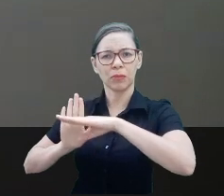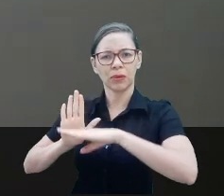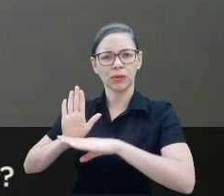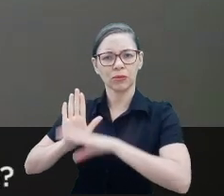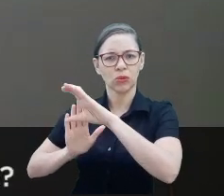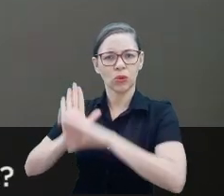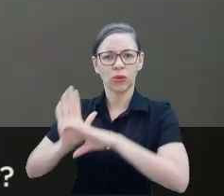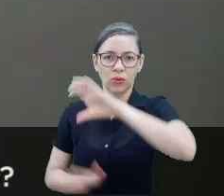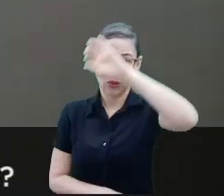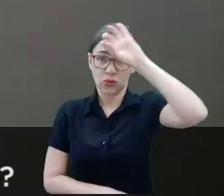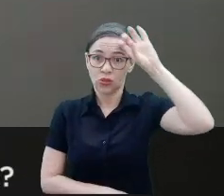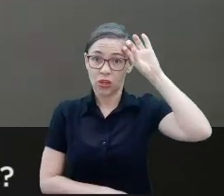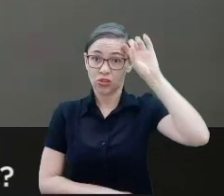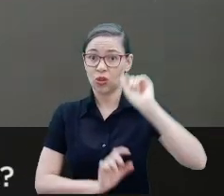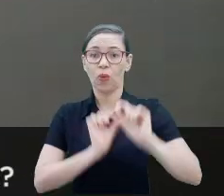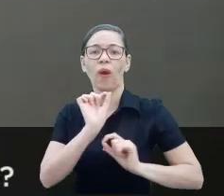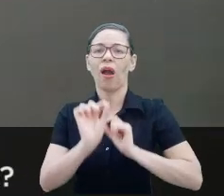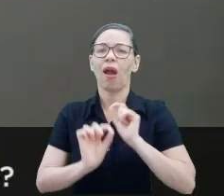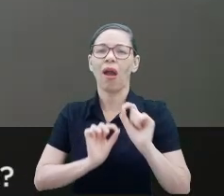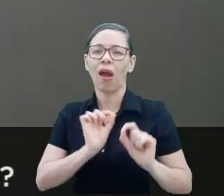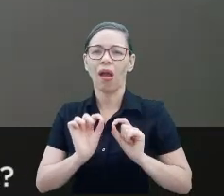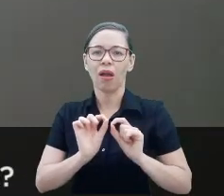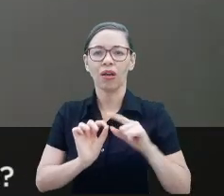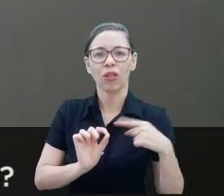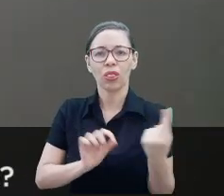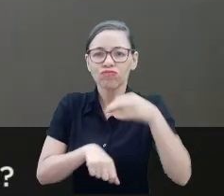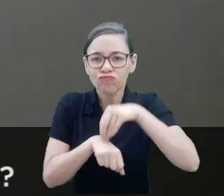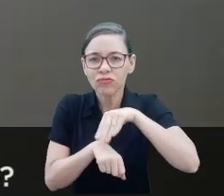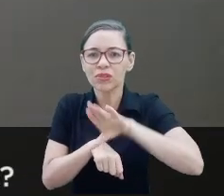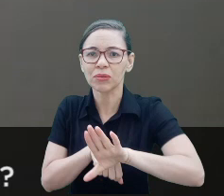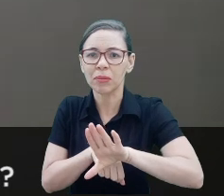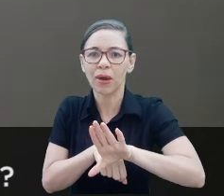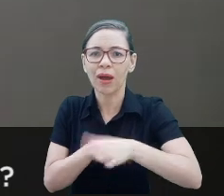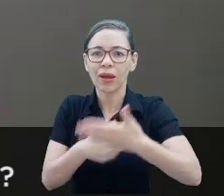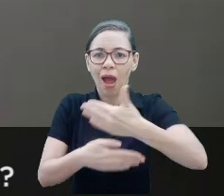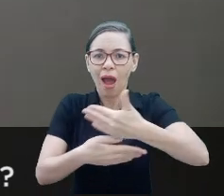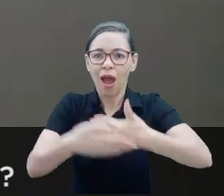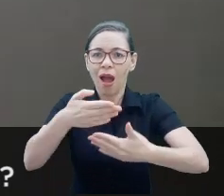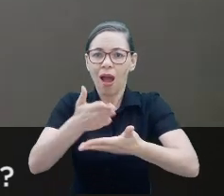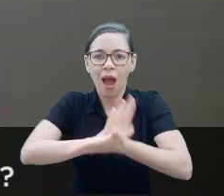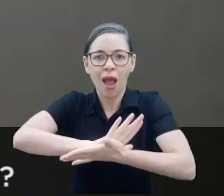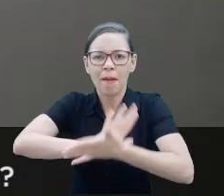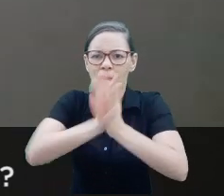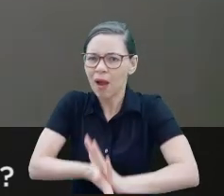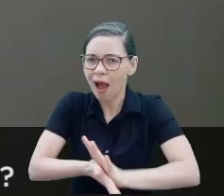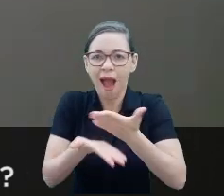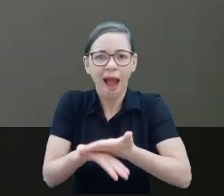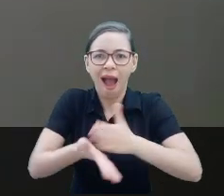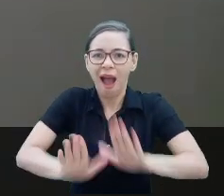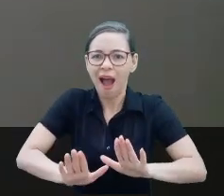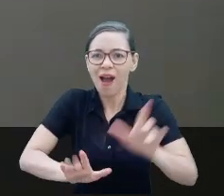de ética, um dos princípios fundamentais é a gente contribuir para a eliminação de qualquer tipo de discriminação,